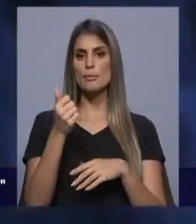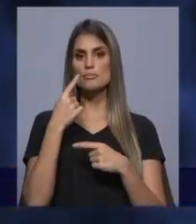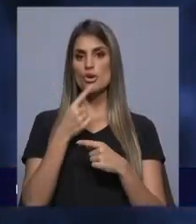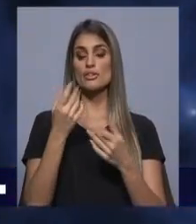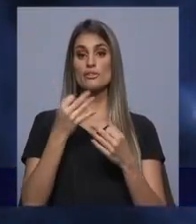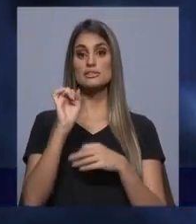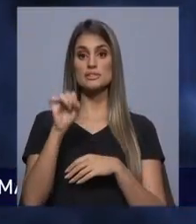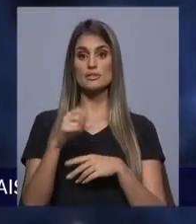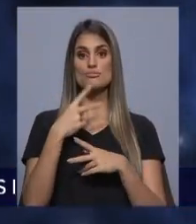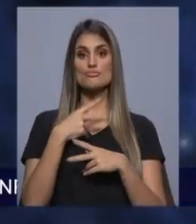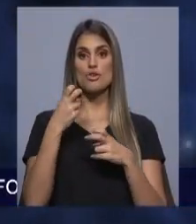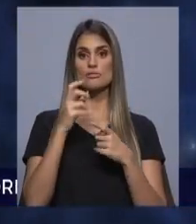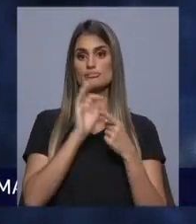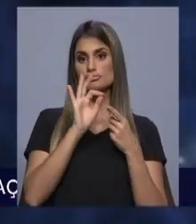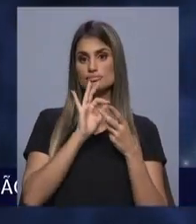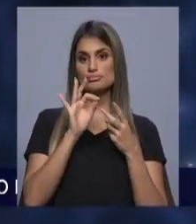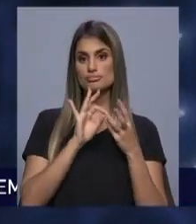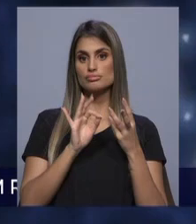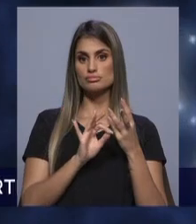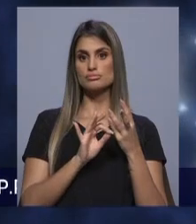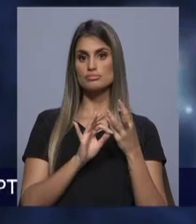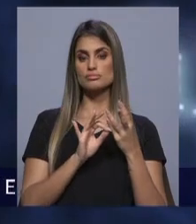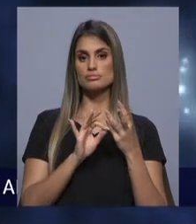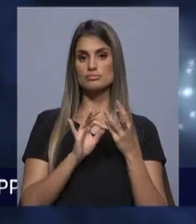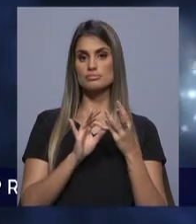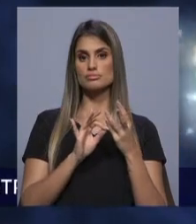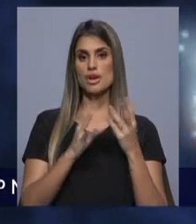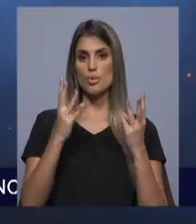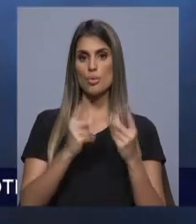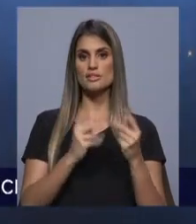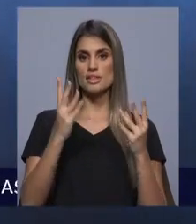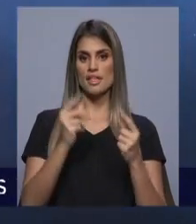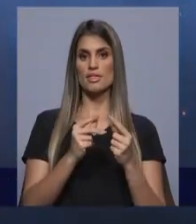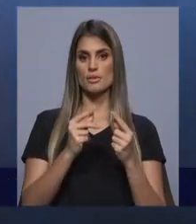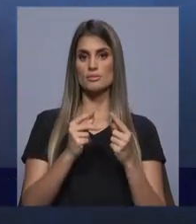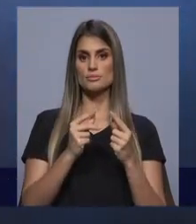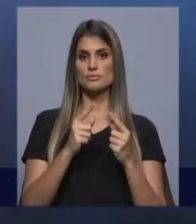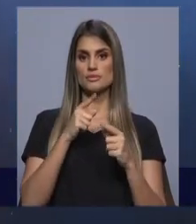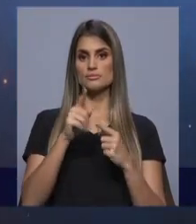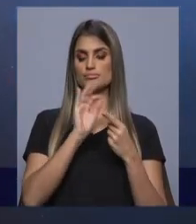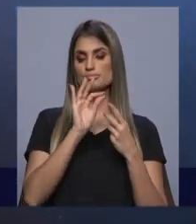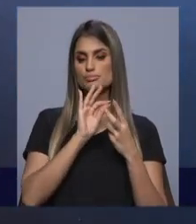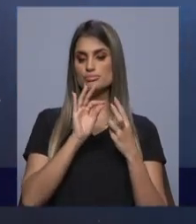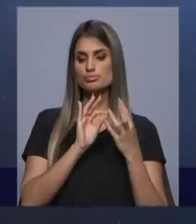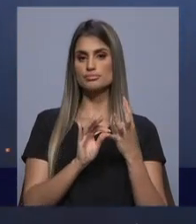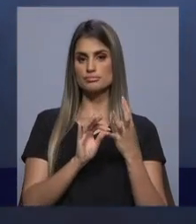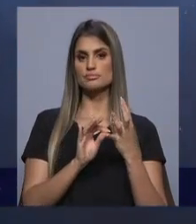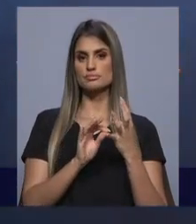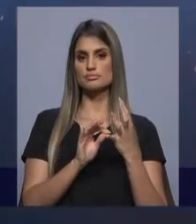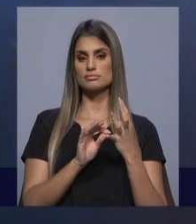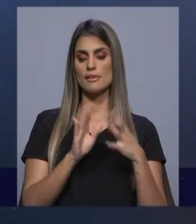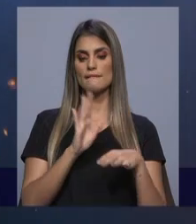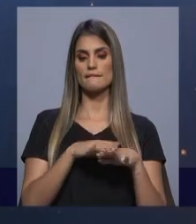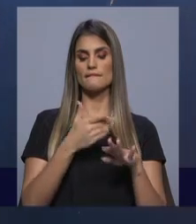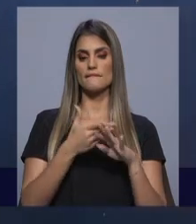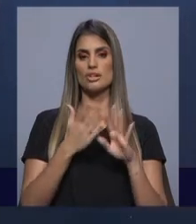verdade, encontramos estes elementos químicos, porém, a quantidade medida destes elementos químicos, bom, é maior do que